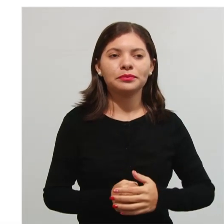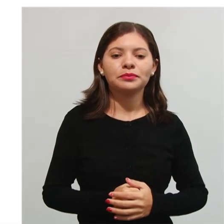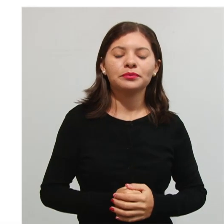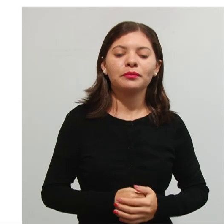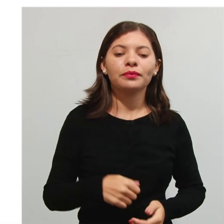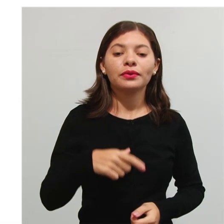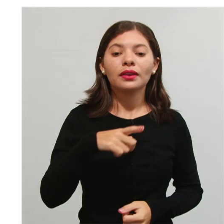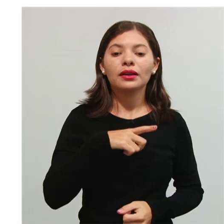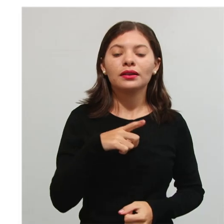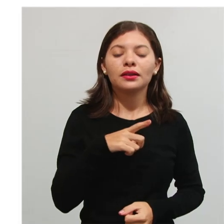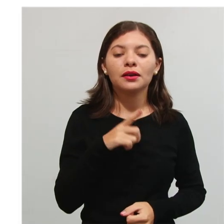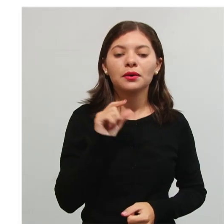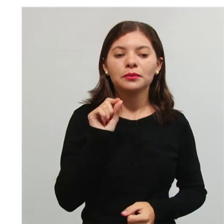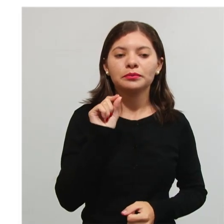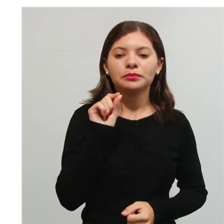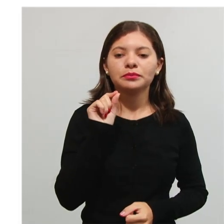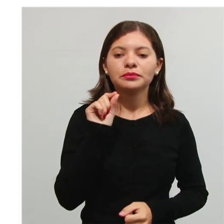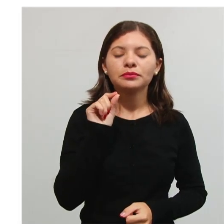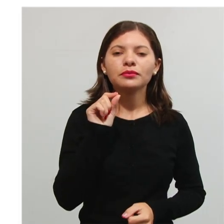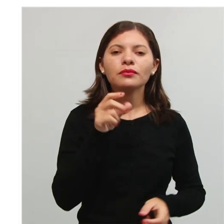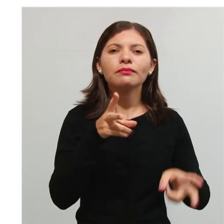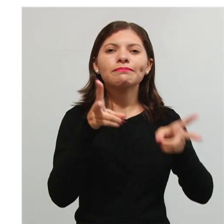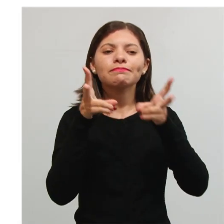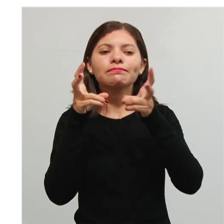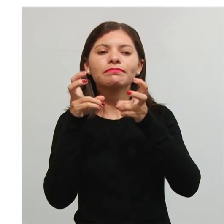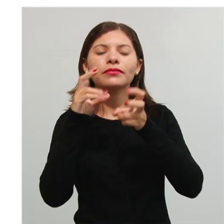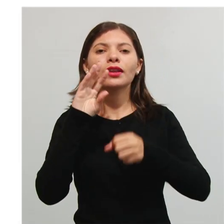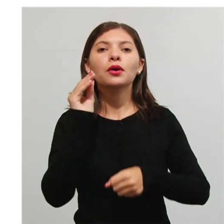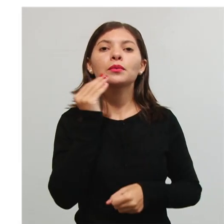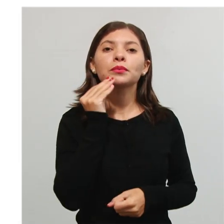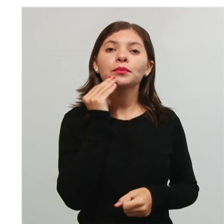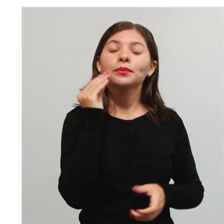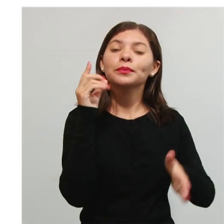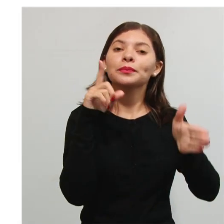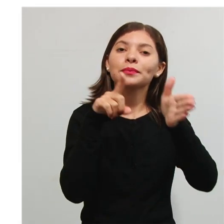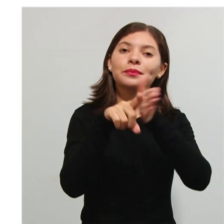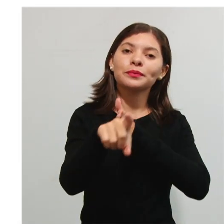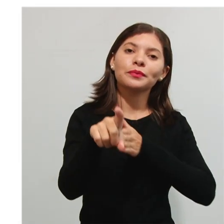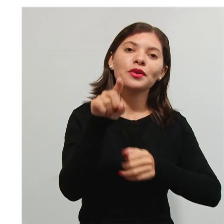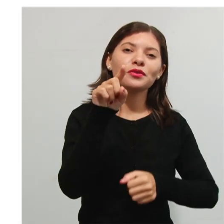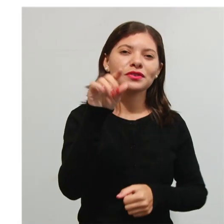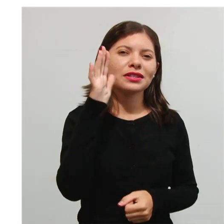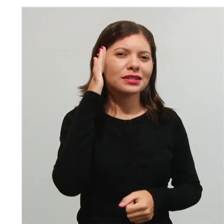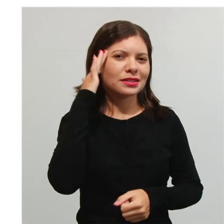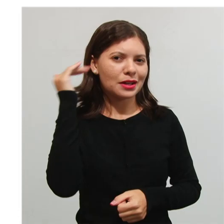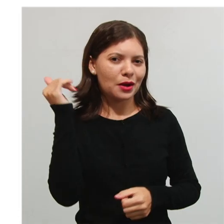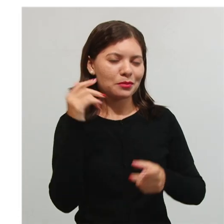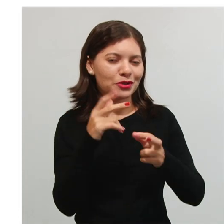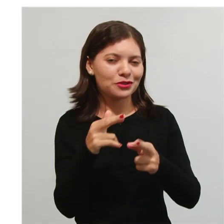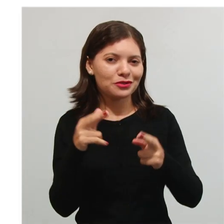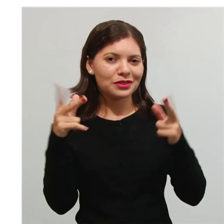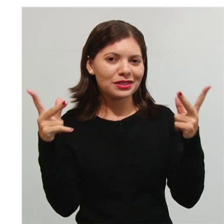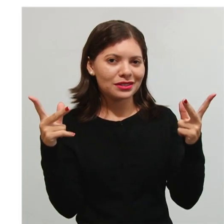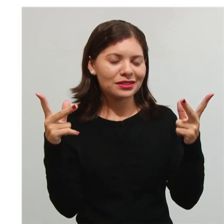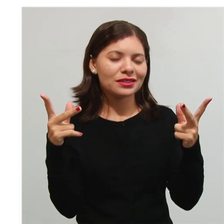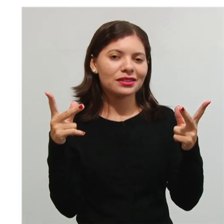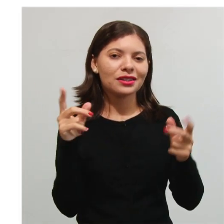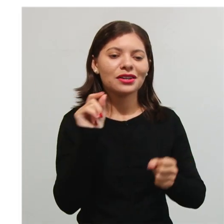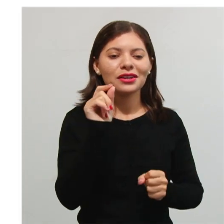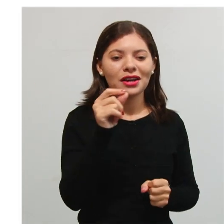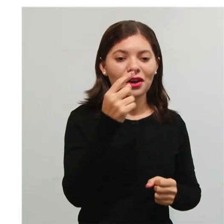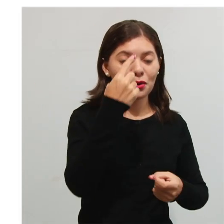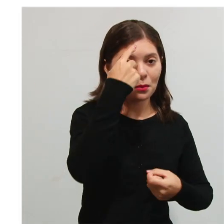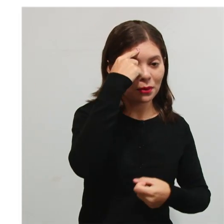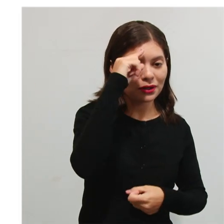temos aqui a identificação de oportunidades. E eu pergunto, você sabe diferenciar uma